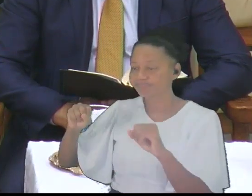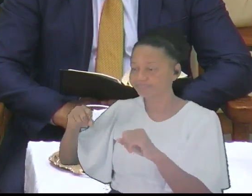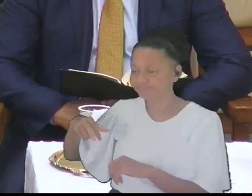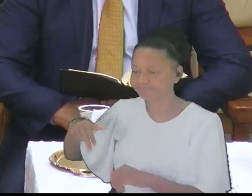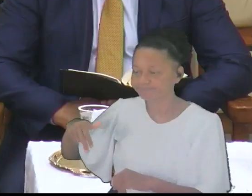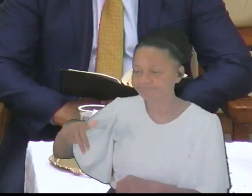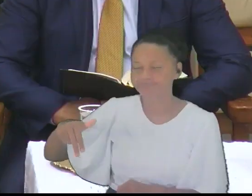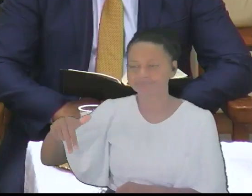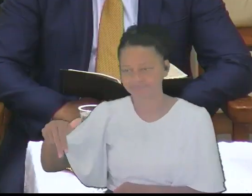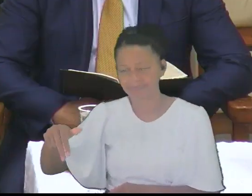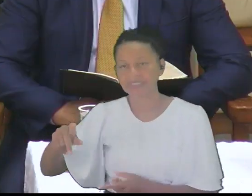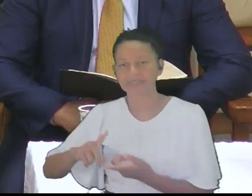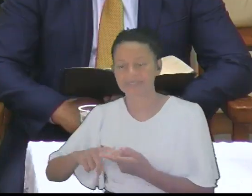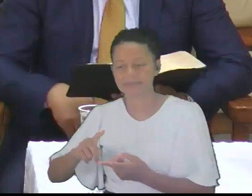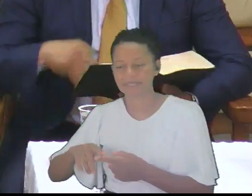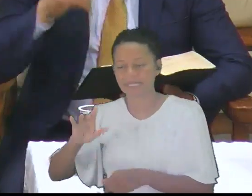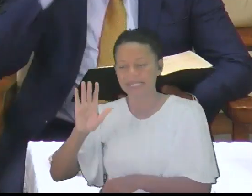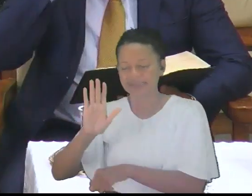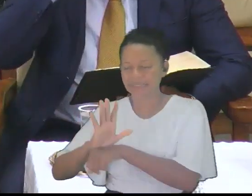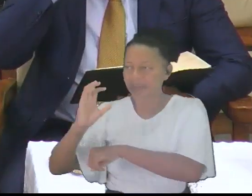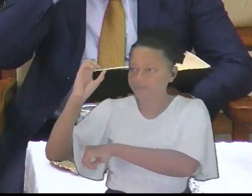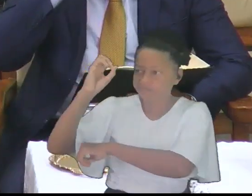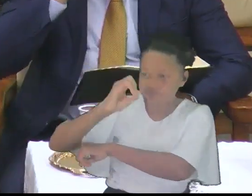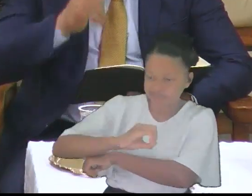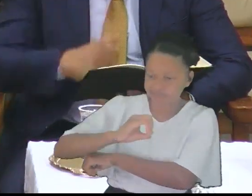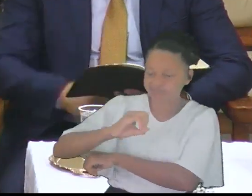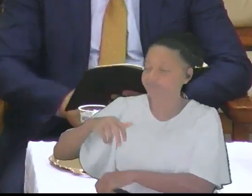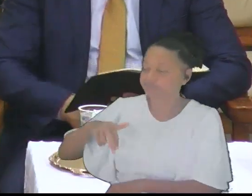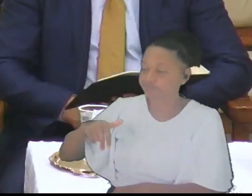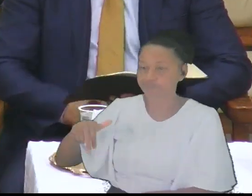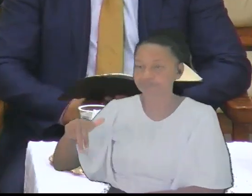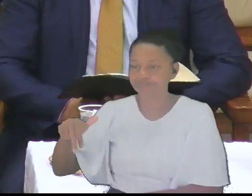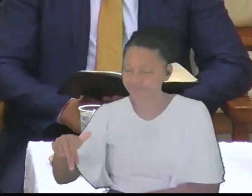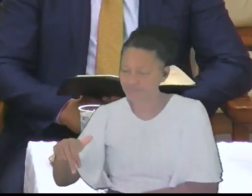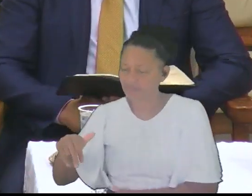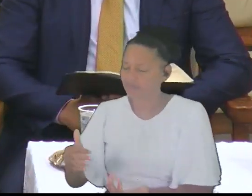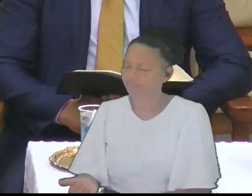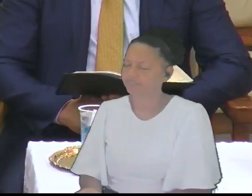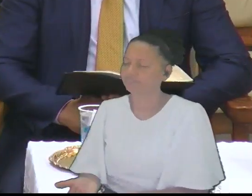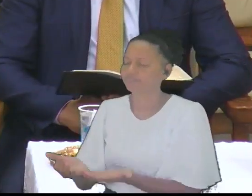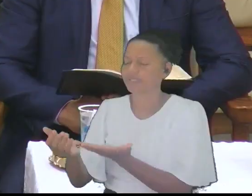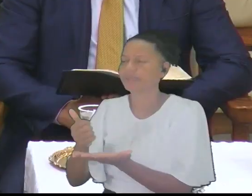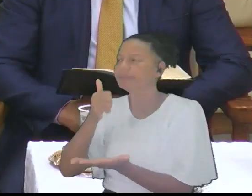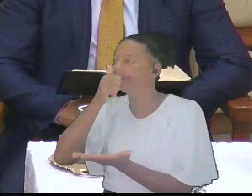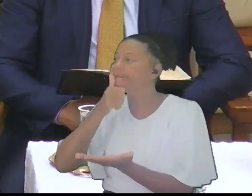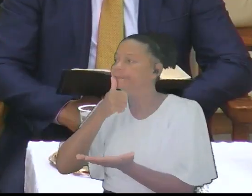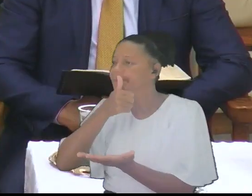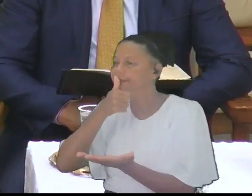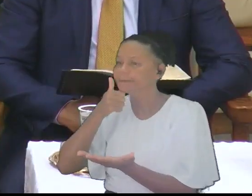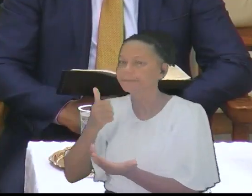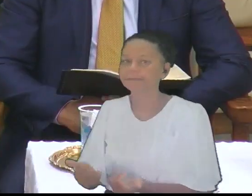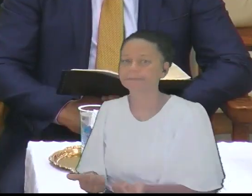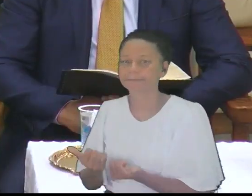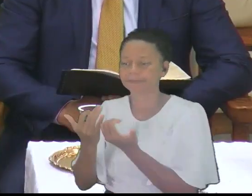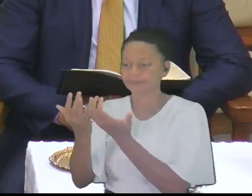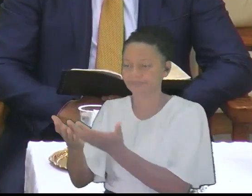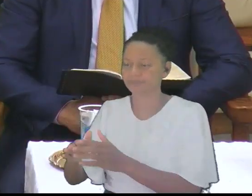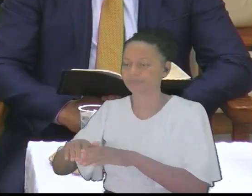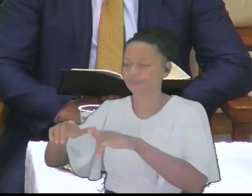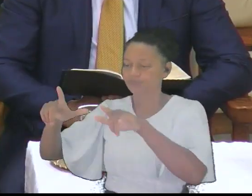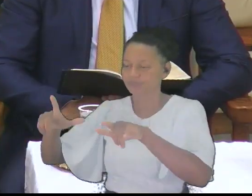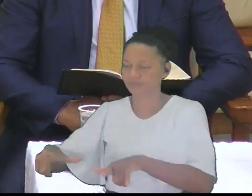eles entravam à tarde. E ali eles ofereciam o sacrifício e entravam no lugar